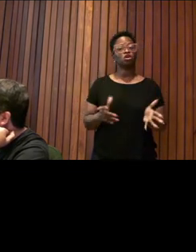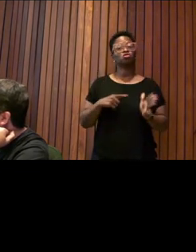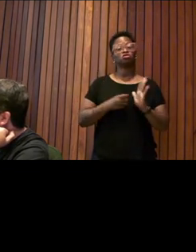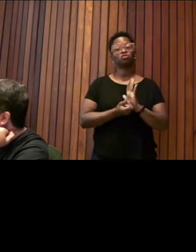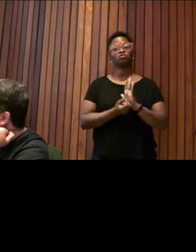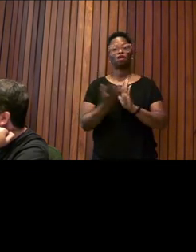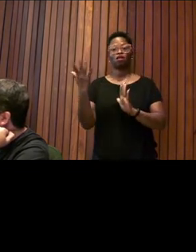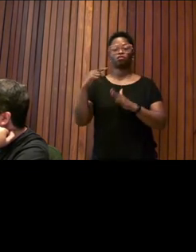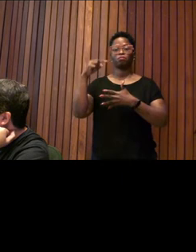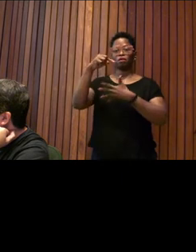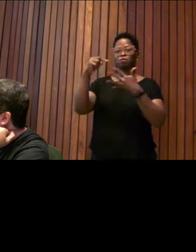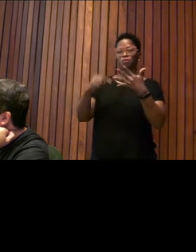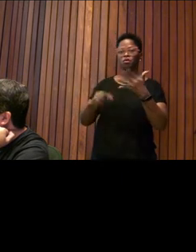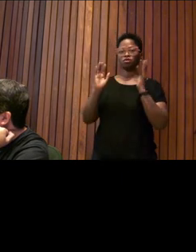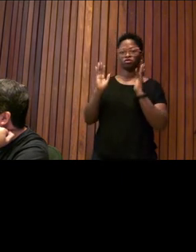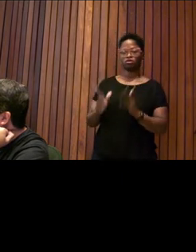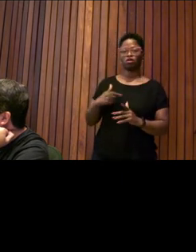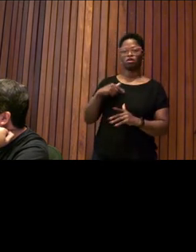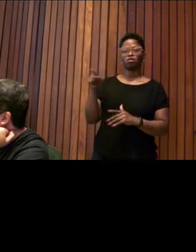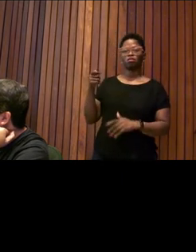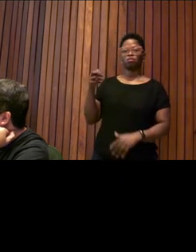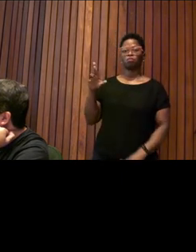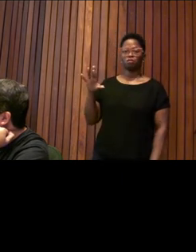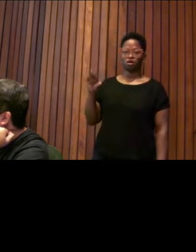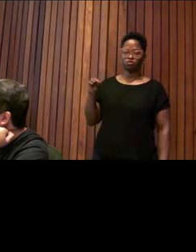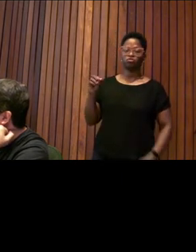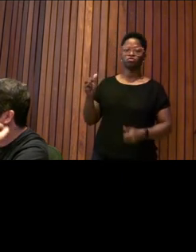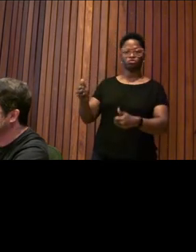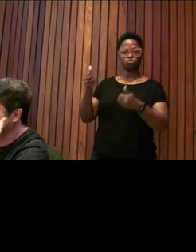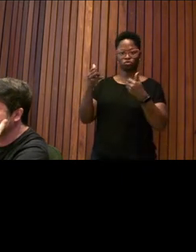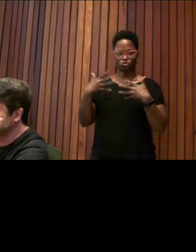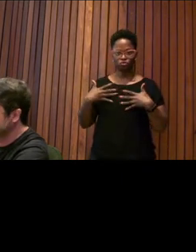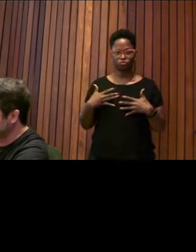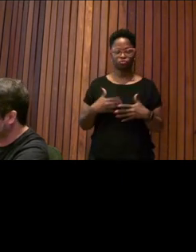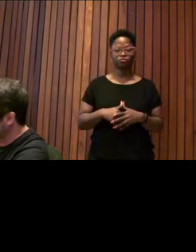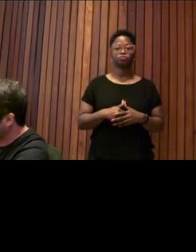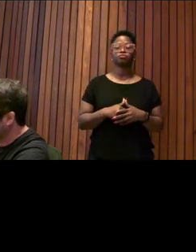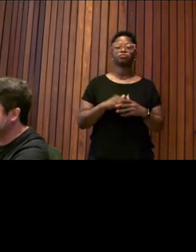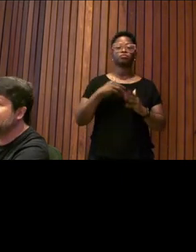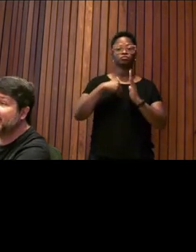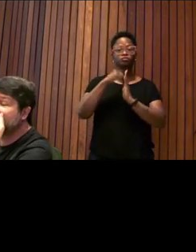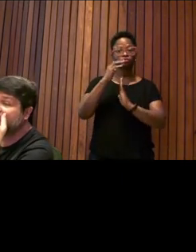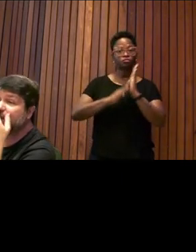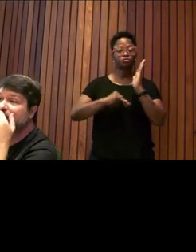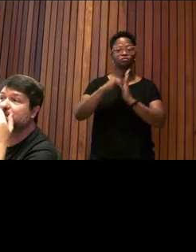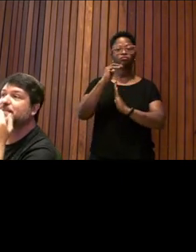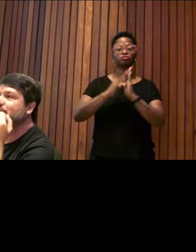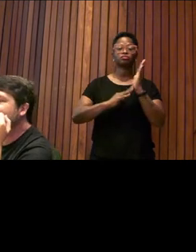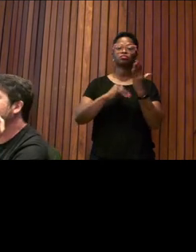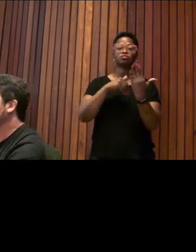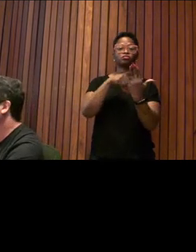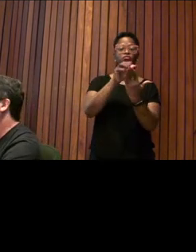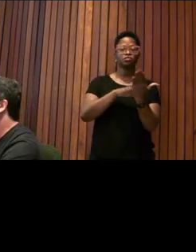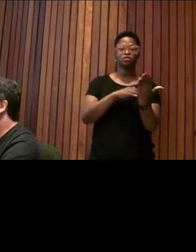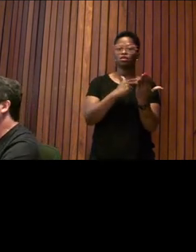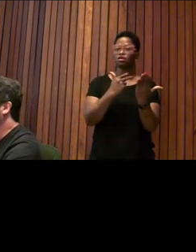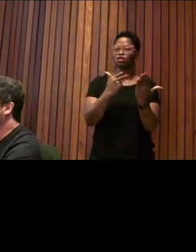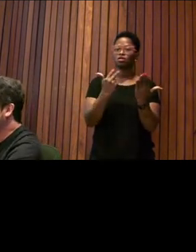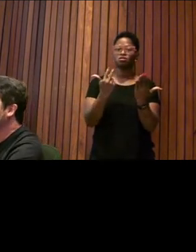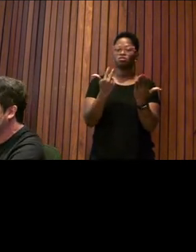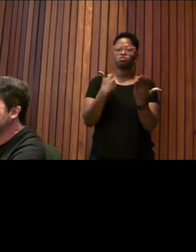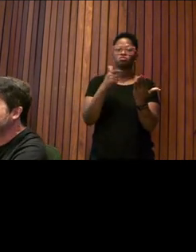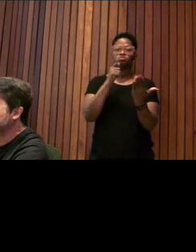várias questões ali, tipo o que o Marcos passou, de pintar em cima da cal que não tá